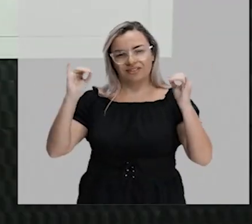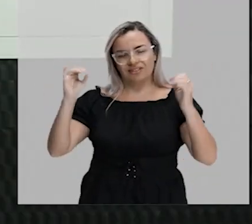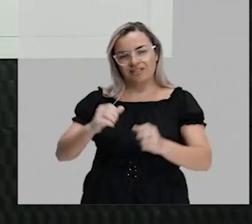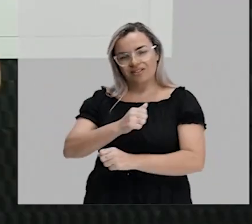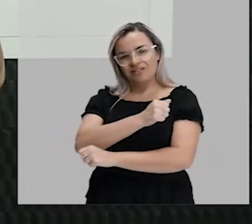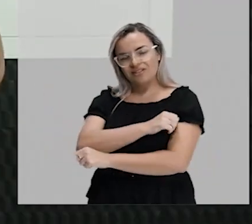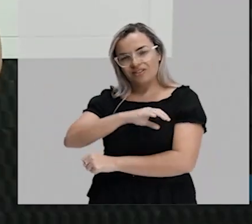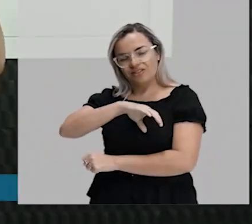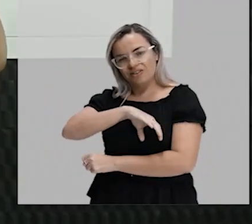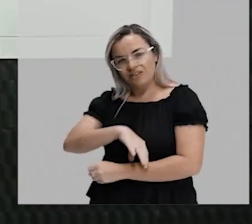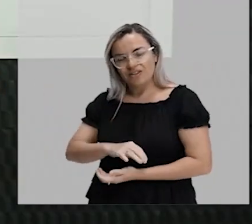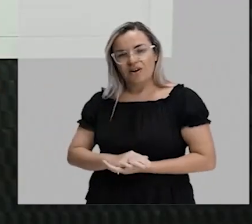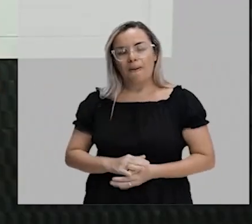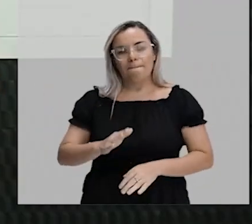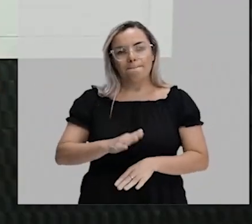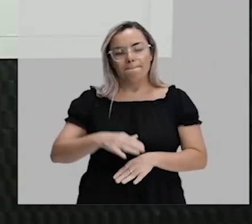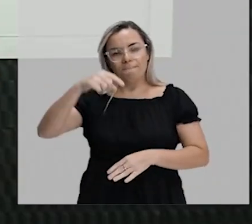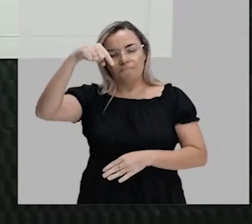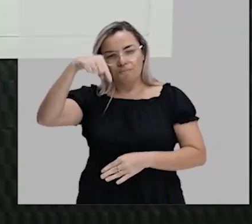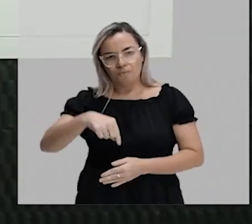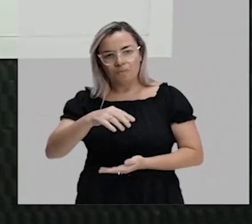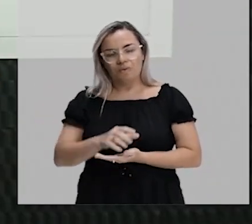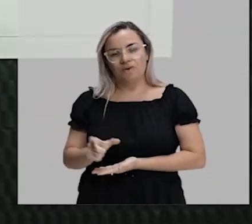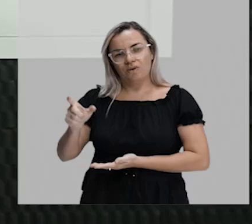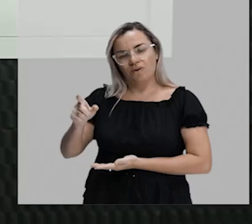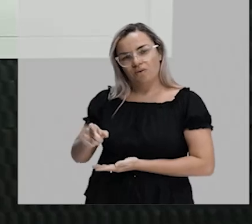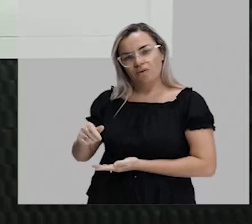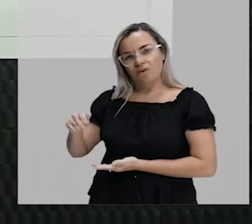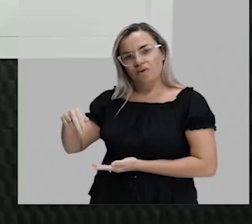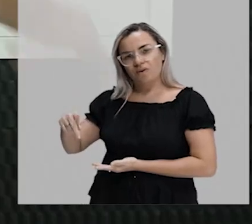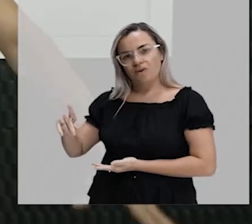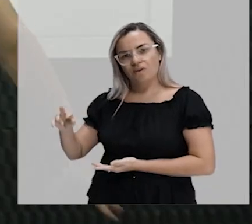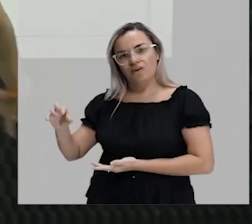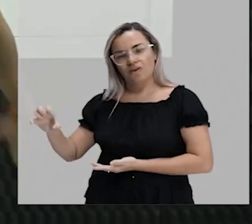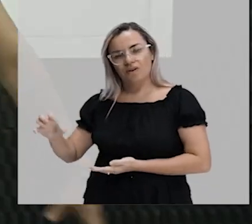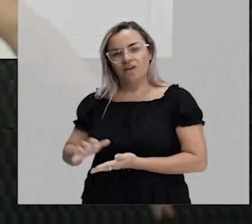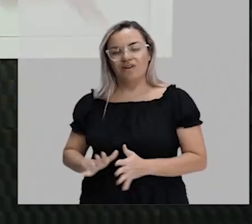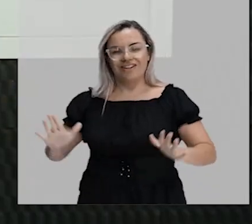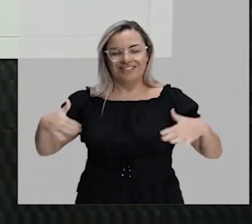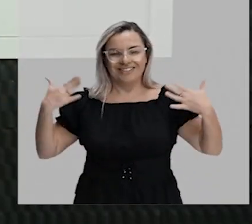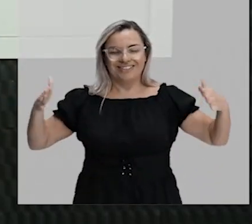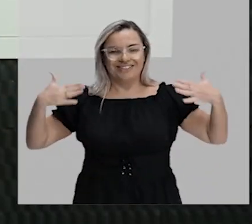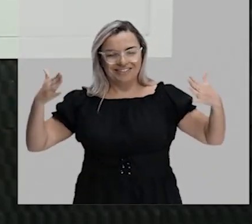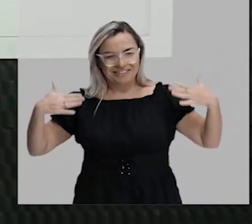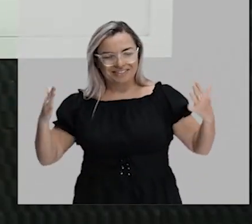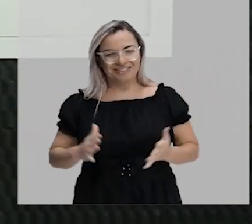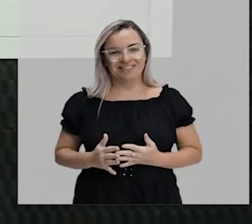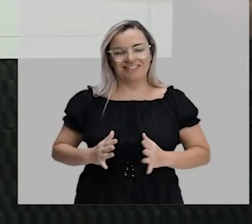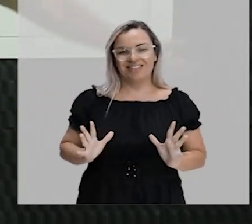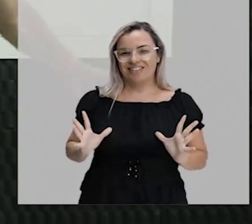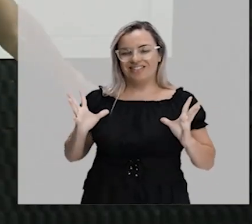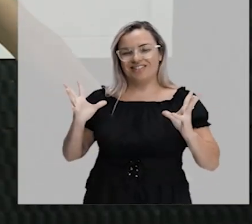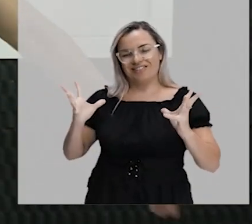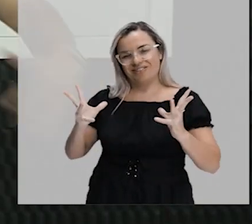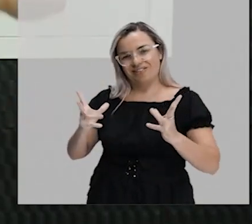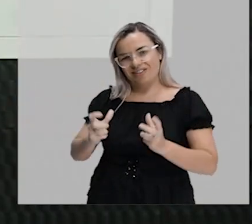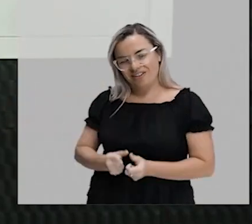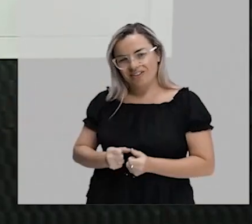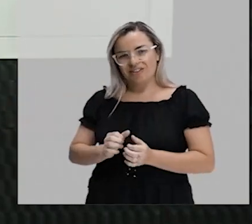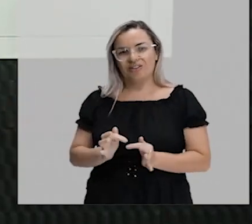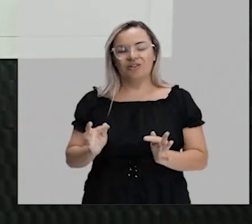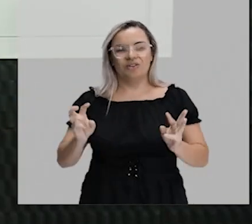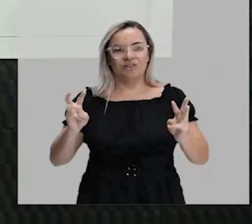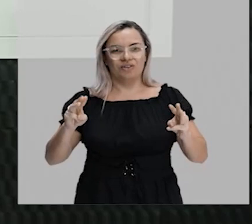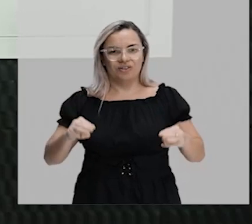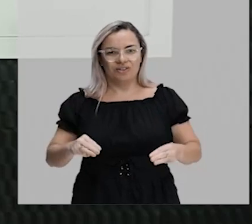Fala, meus queridos alunos, mais uma vez com vocês aqui, professor André Luiz, com toda a alegria, motivação, embora aqui todo mundo, né, esteja aí no